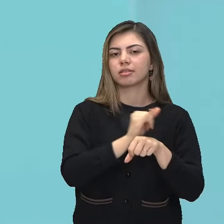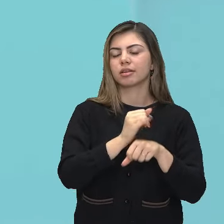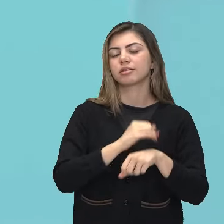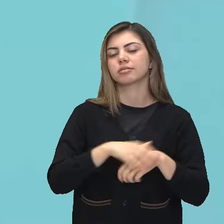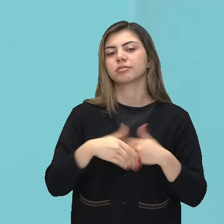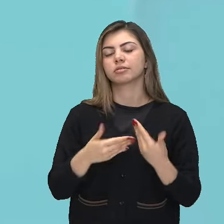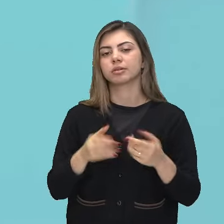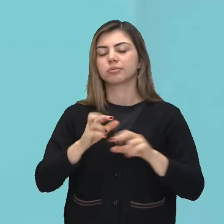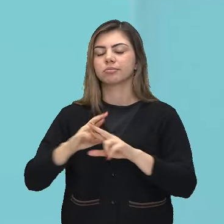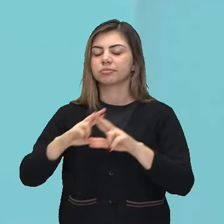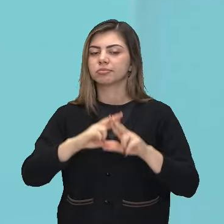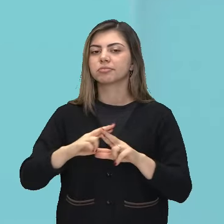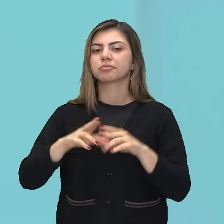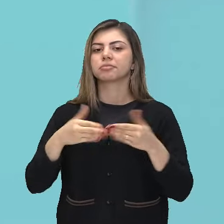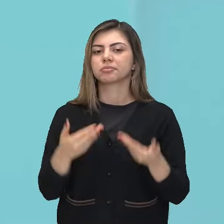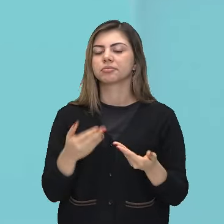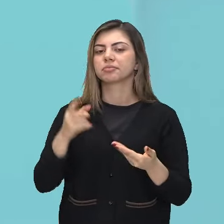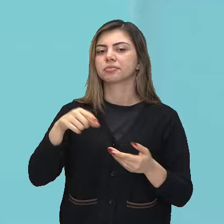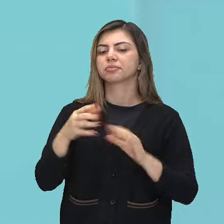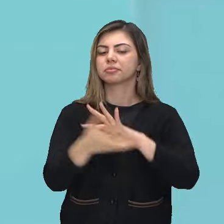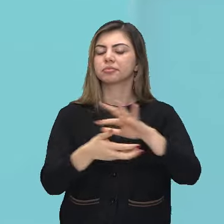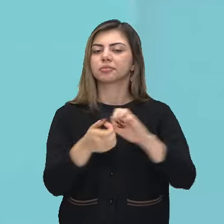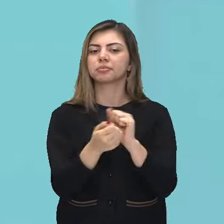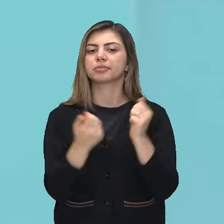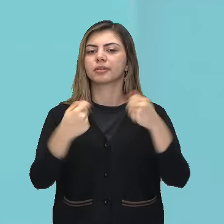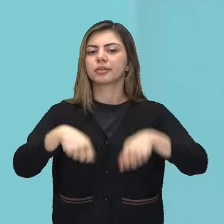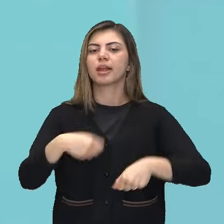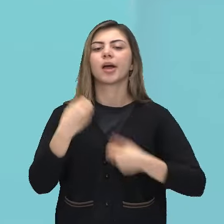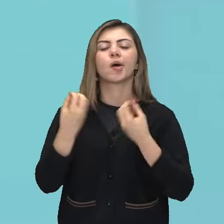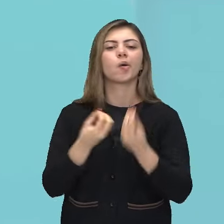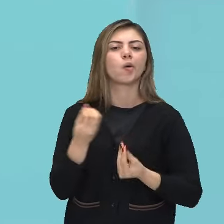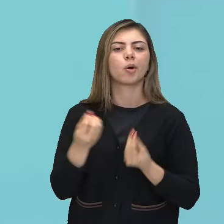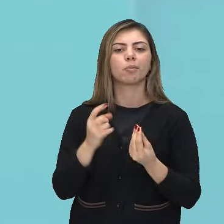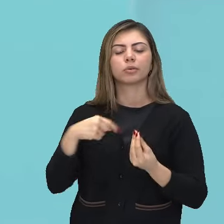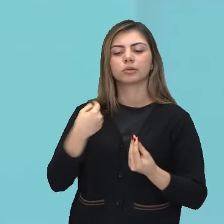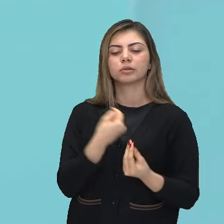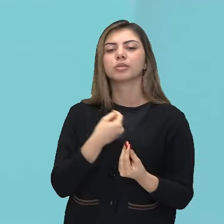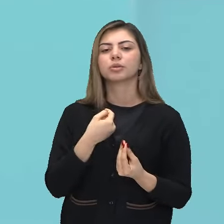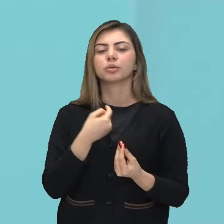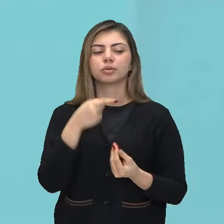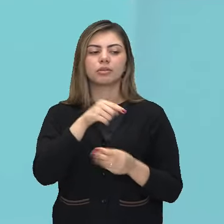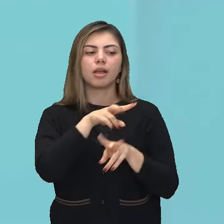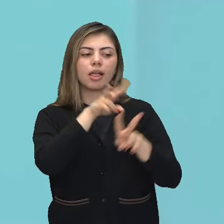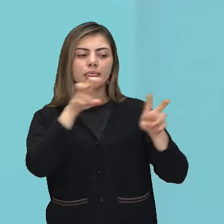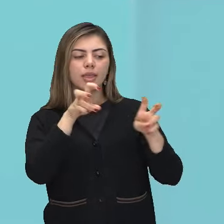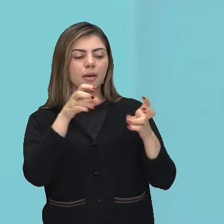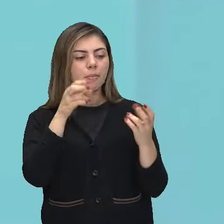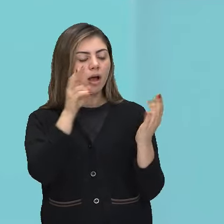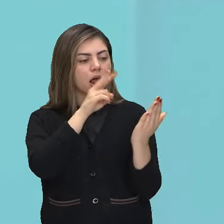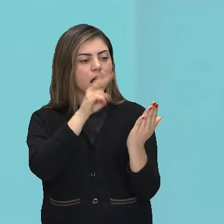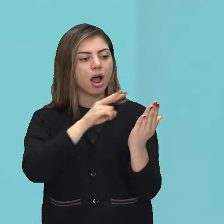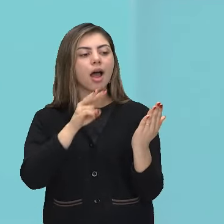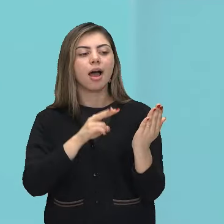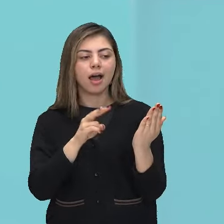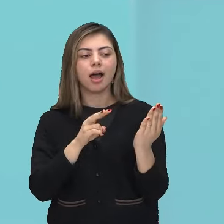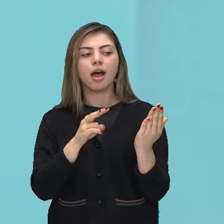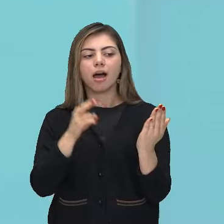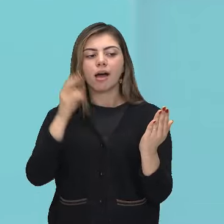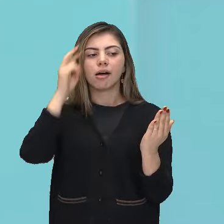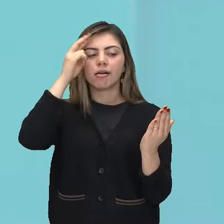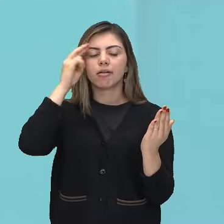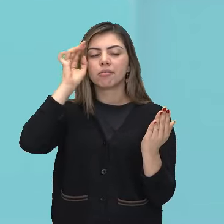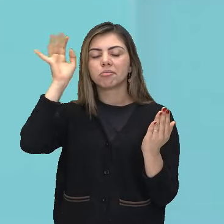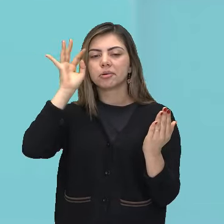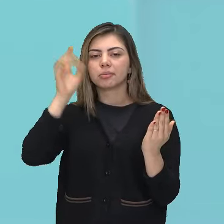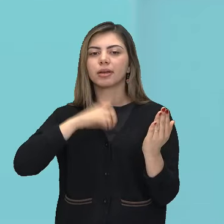sustentabilidade e que pode ser desenvolvido para que eu me adentre naquele assunto e comece a colocar os meus pontos os